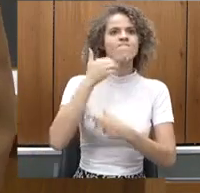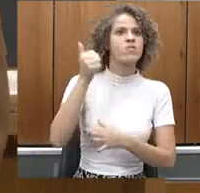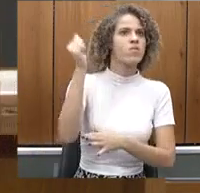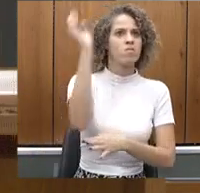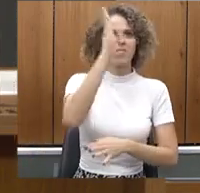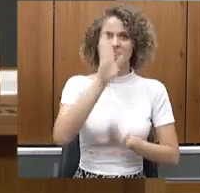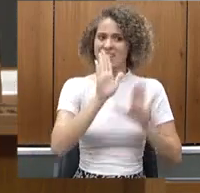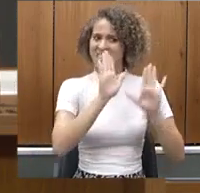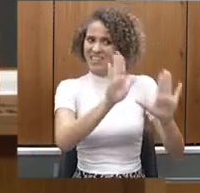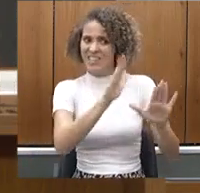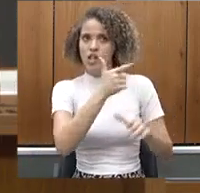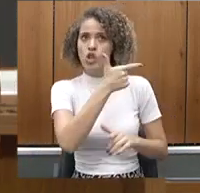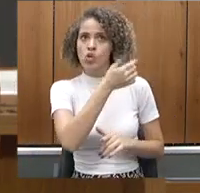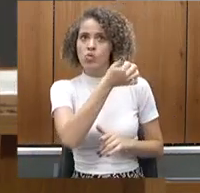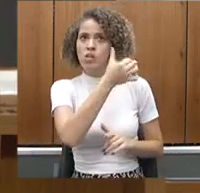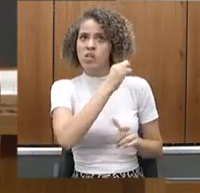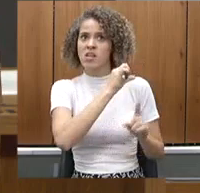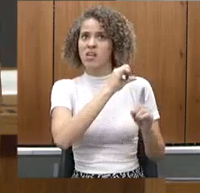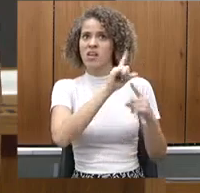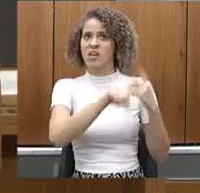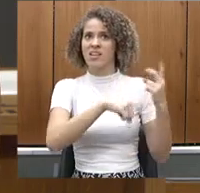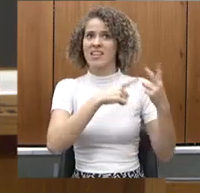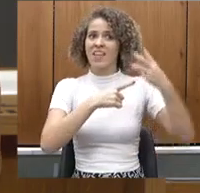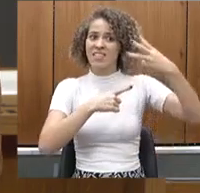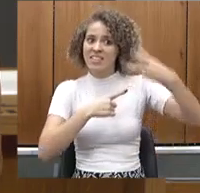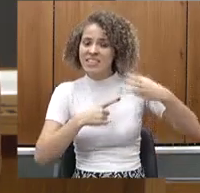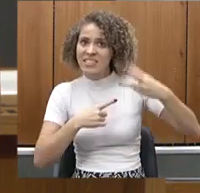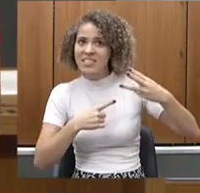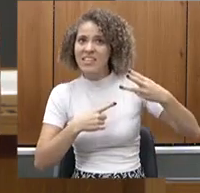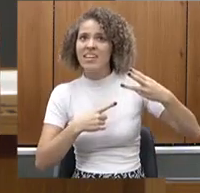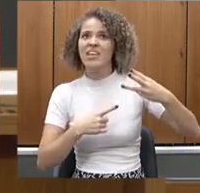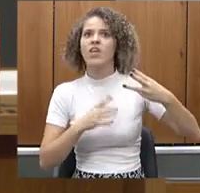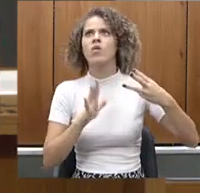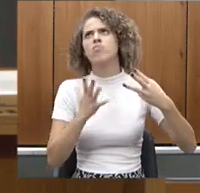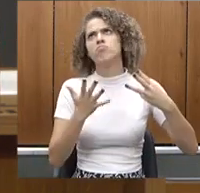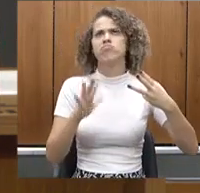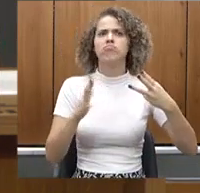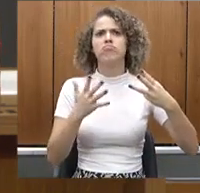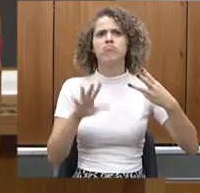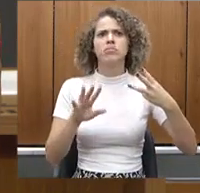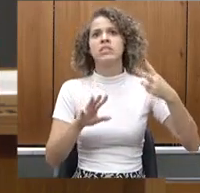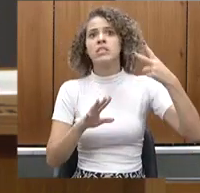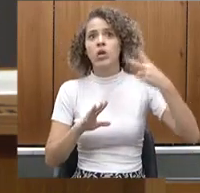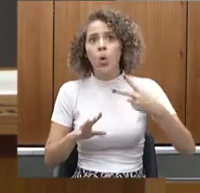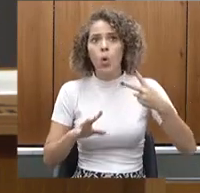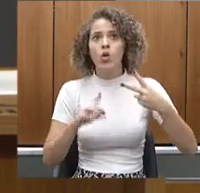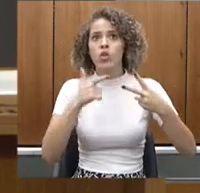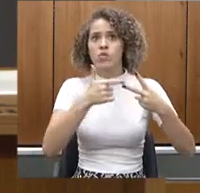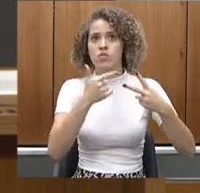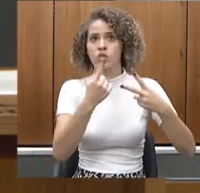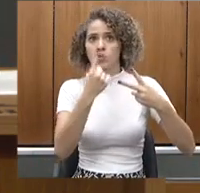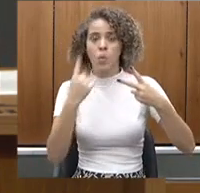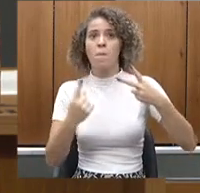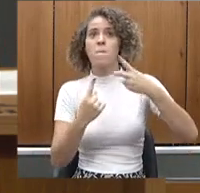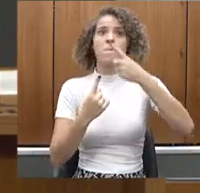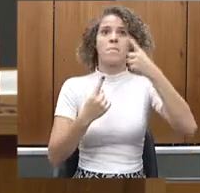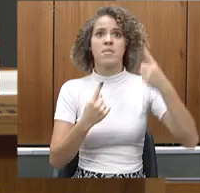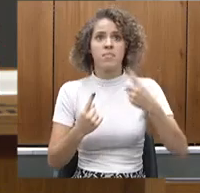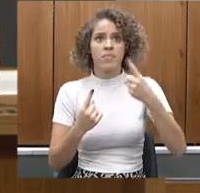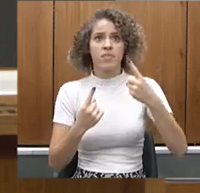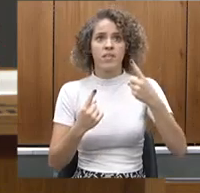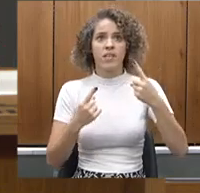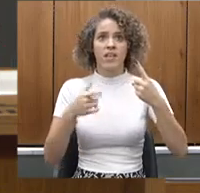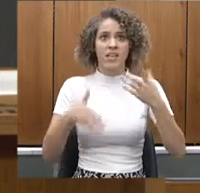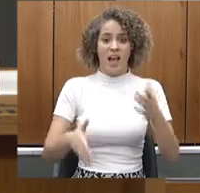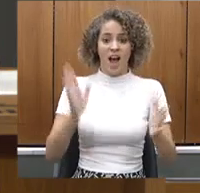não é fácil 2019 a gente tava em terceiro 2020 fomos por segundo 2021 foram sua primeiro e agora nós estamos